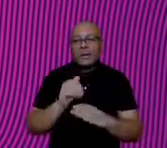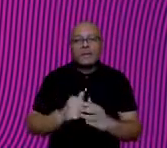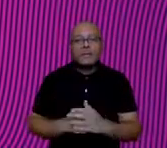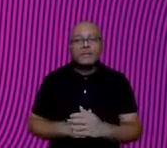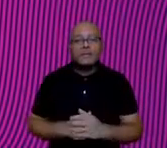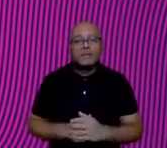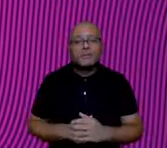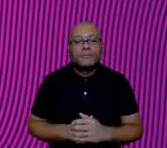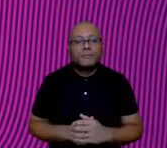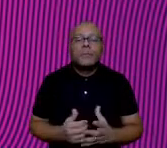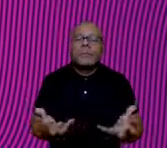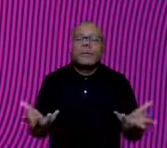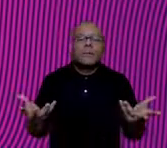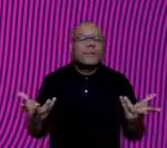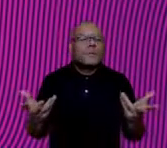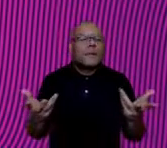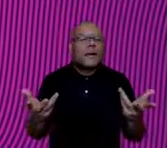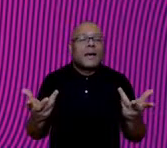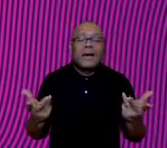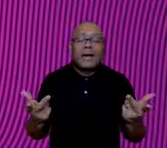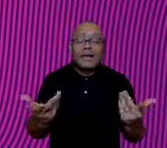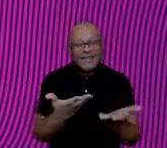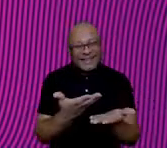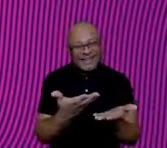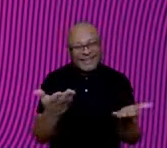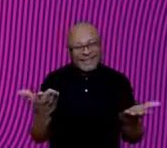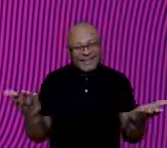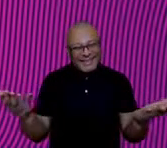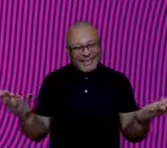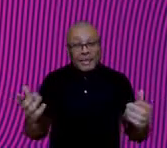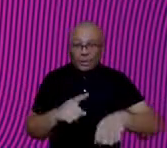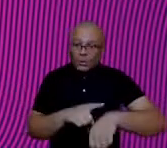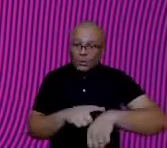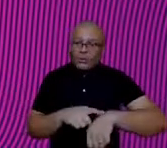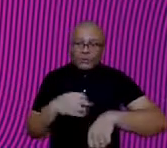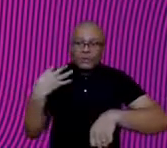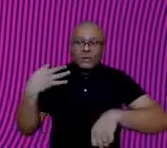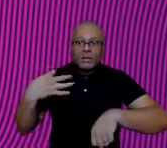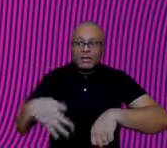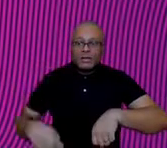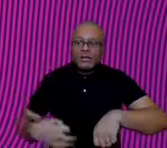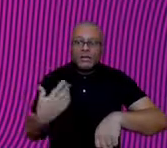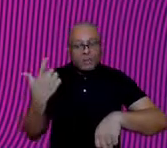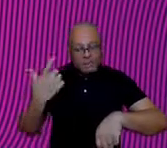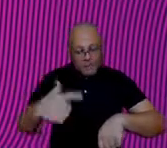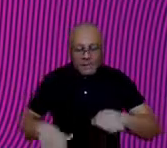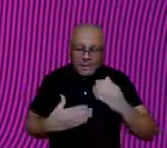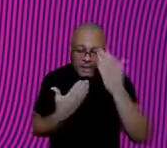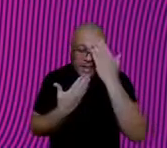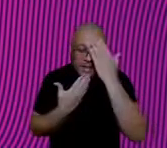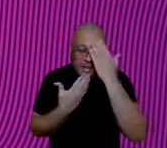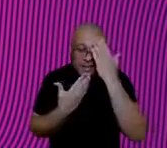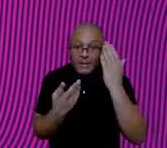Maravilha. Gente, estamos dentro do tempo, eu quero mais uma vez agradecer vocês dois